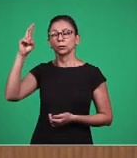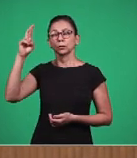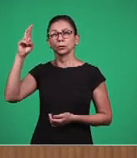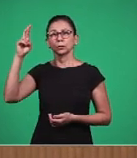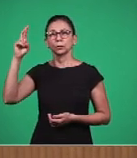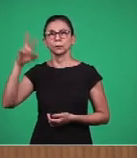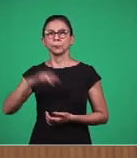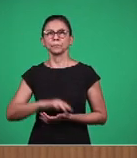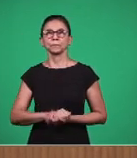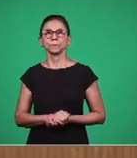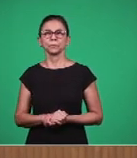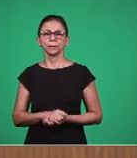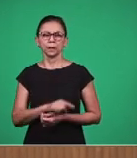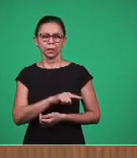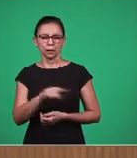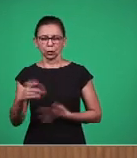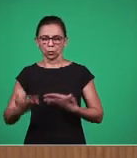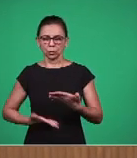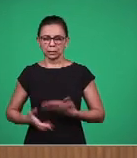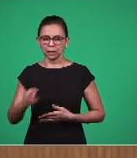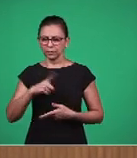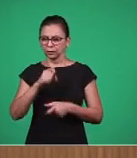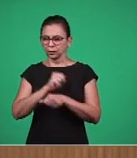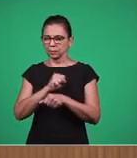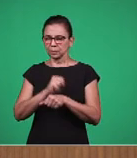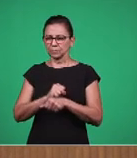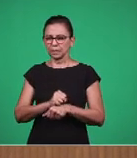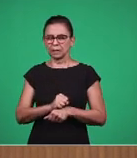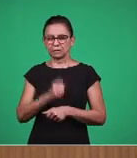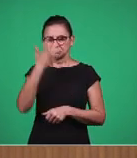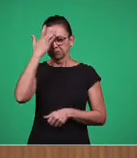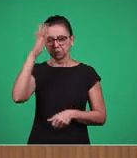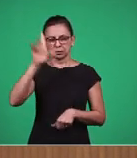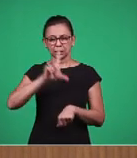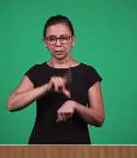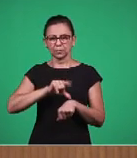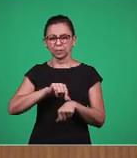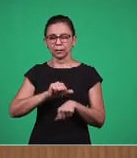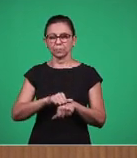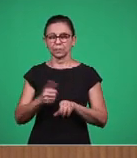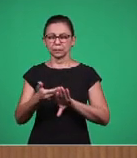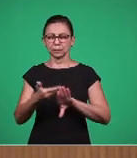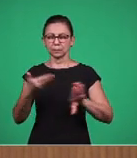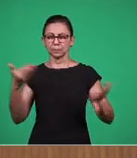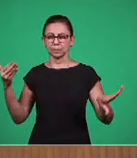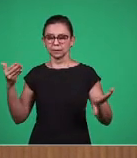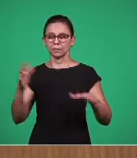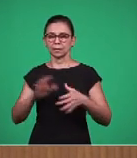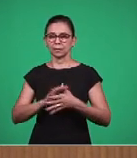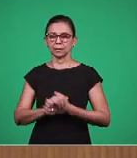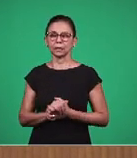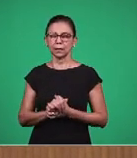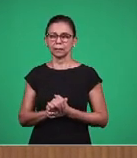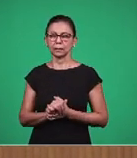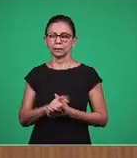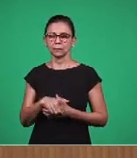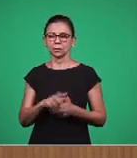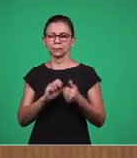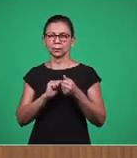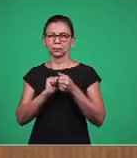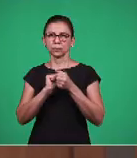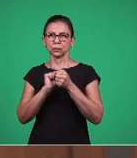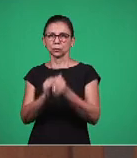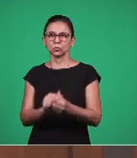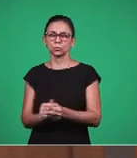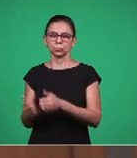em que o não espera e numa hora que ele não sabe, e separa-o-á e lhe dará a sua parte com os infiéis. Ele vem no